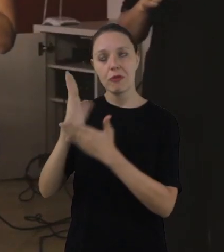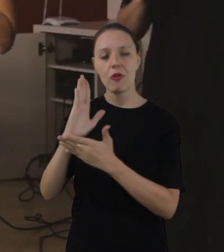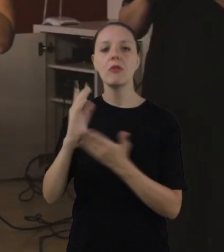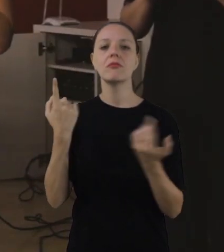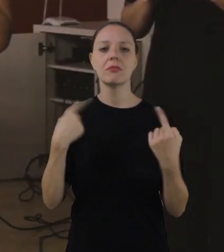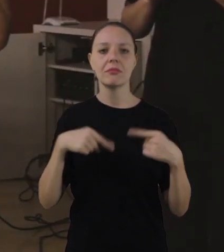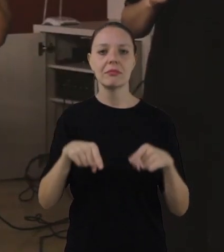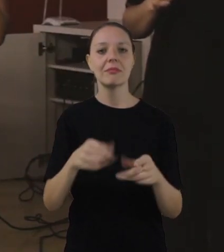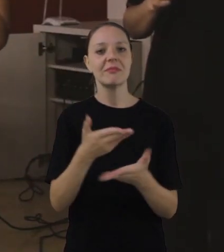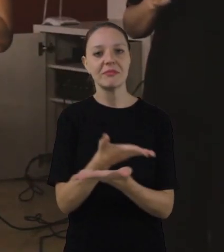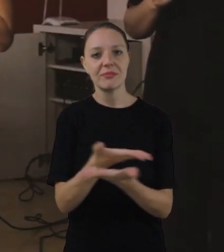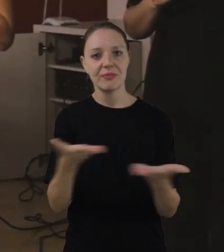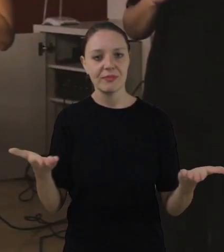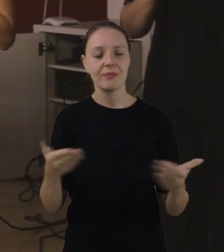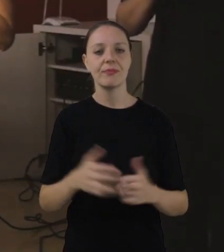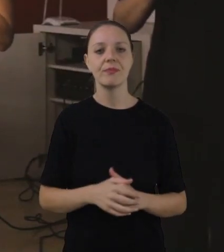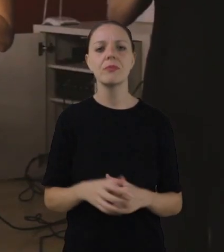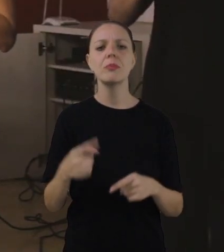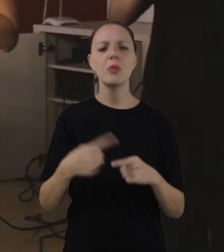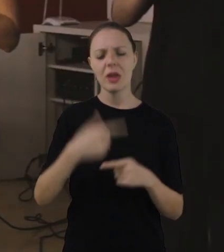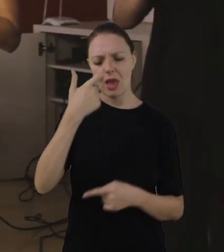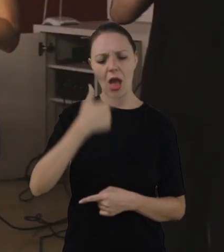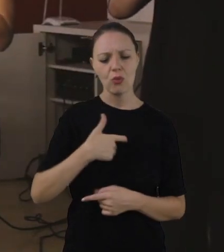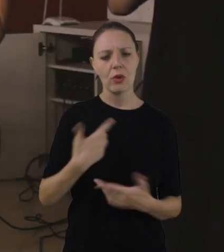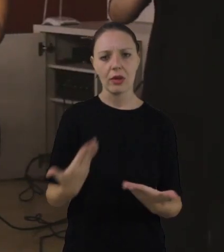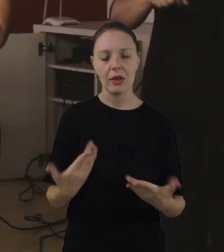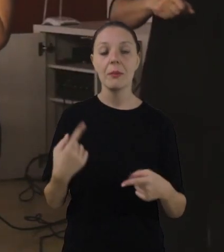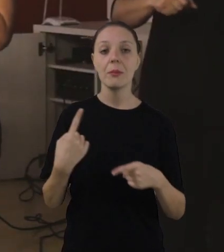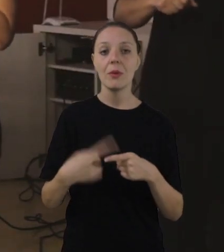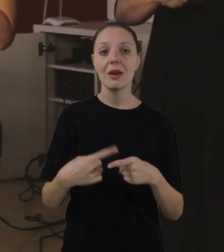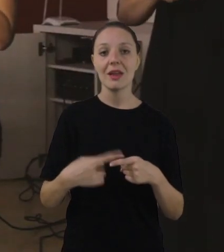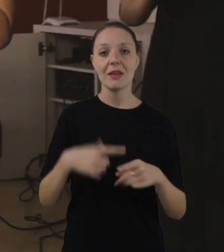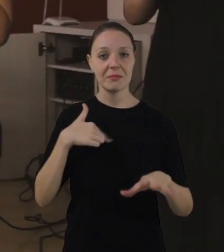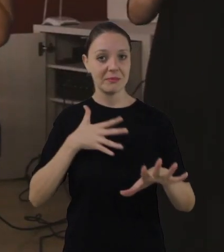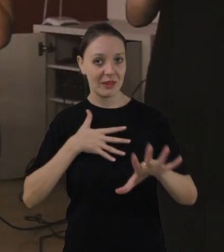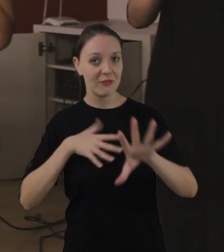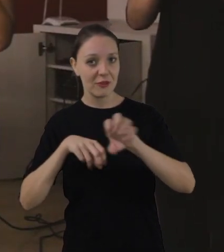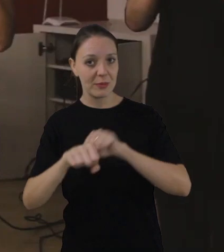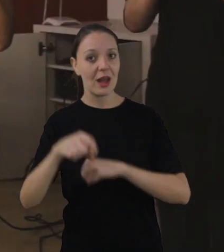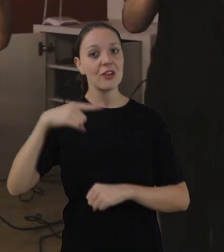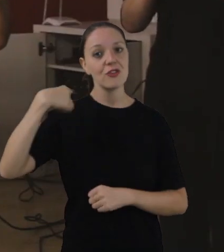Porque eu sou advogada de formação e eu sou